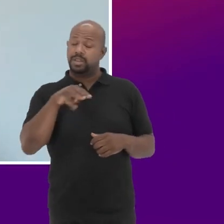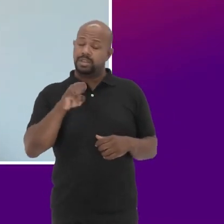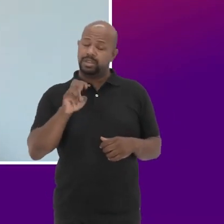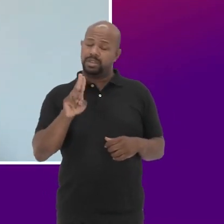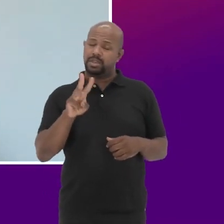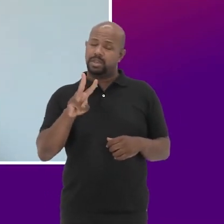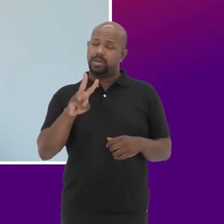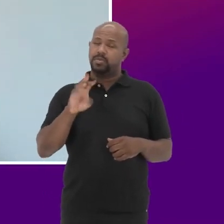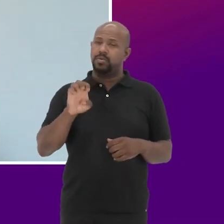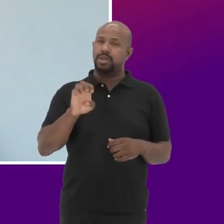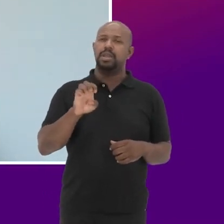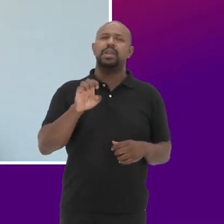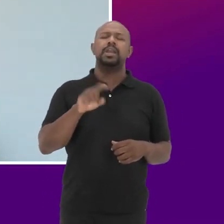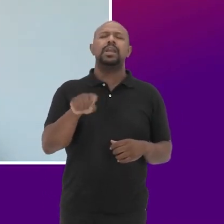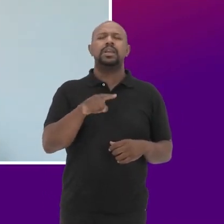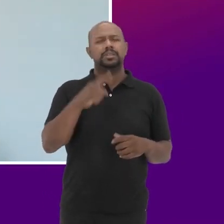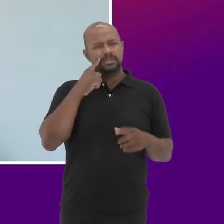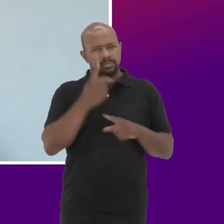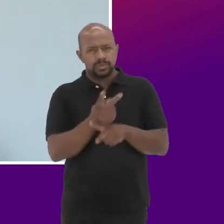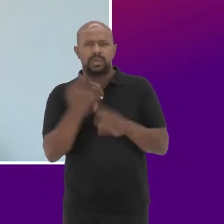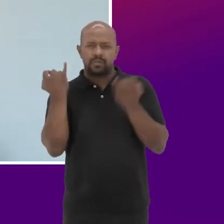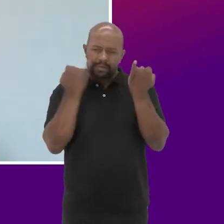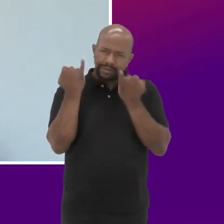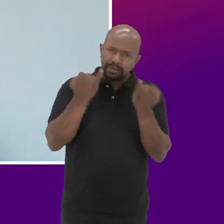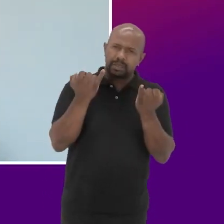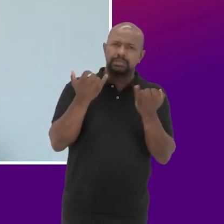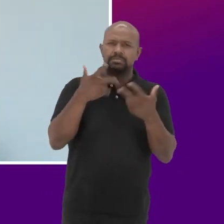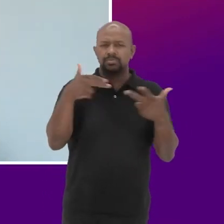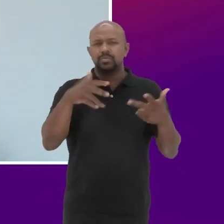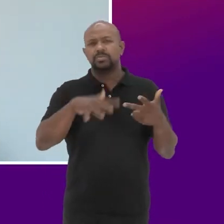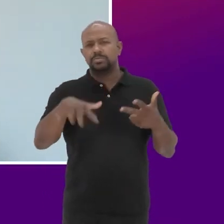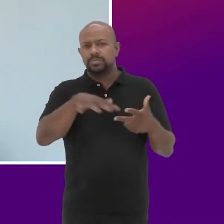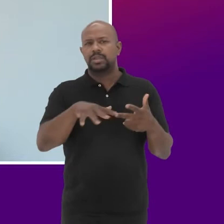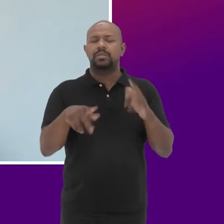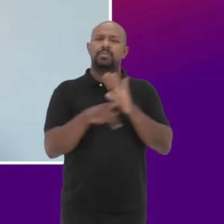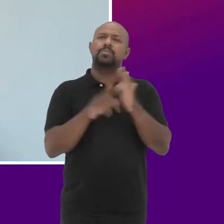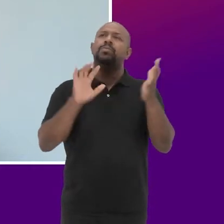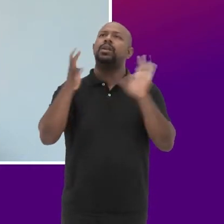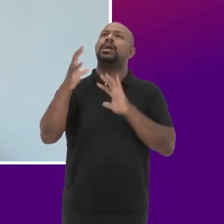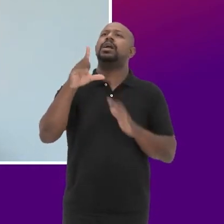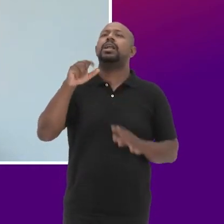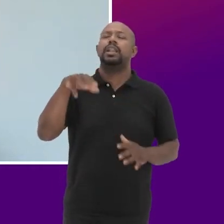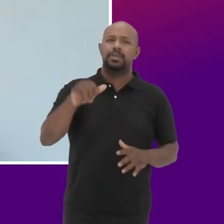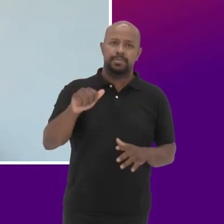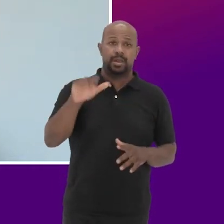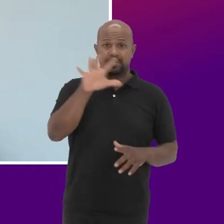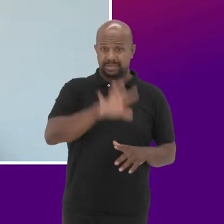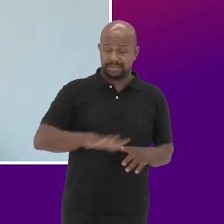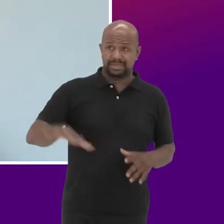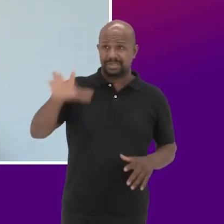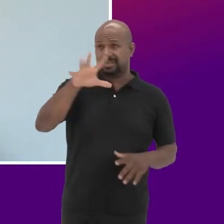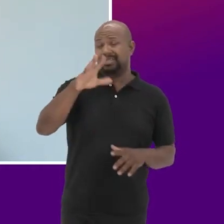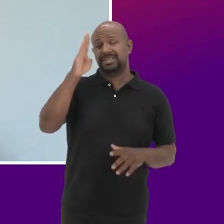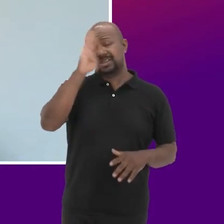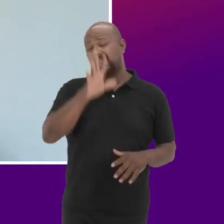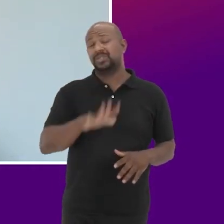aqui as informações e os dados climáticos, né, gerado aqui um histórico gigante, né, cobertura